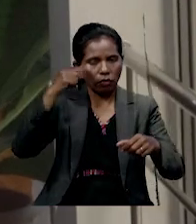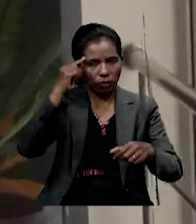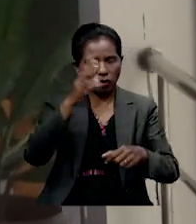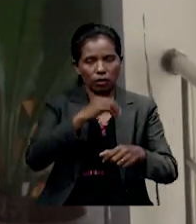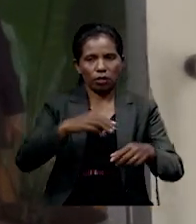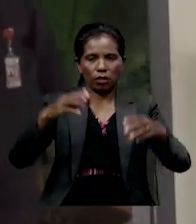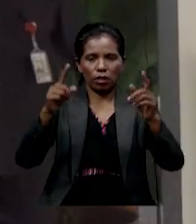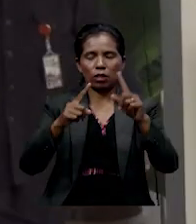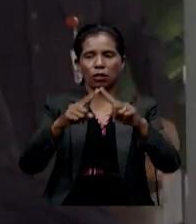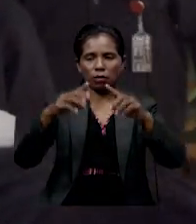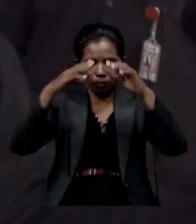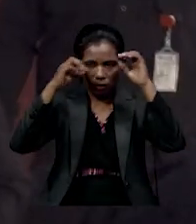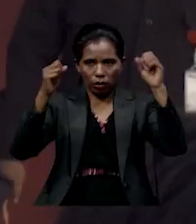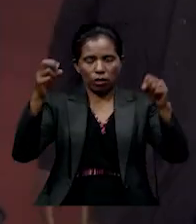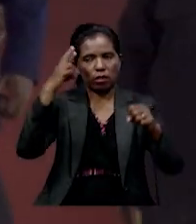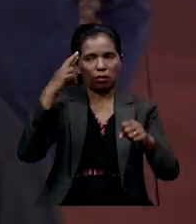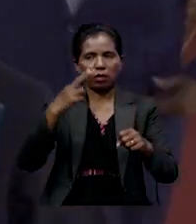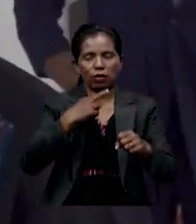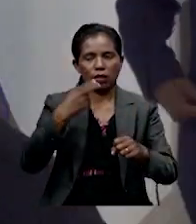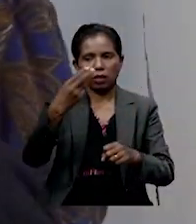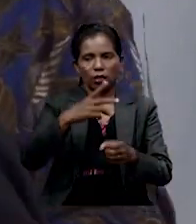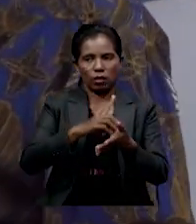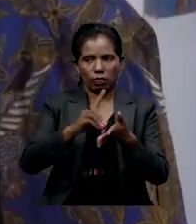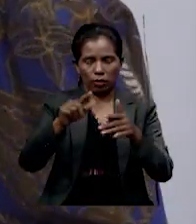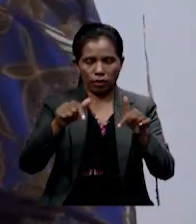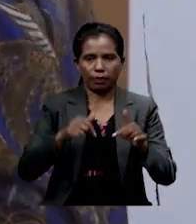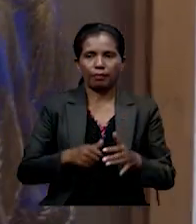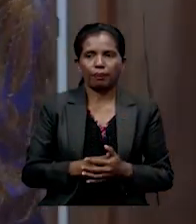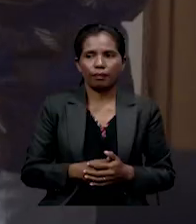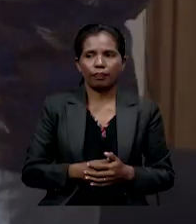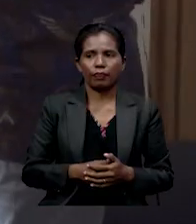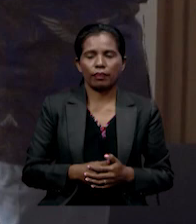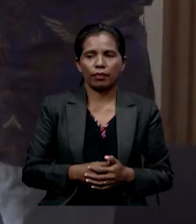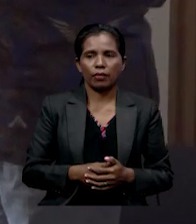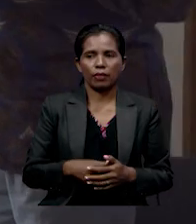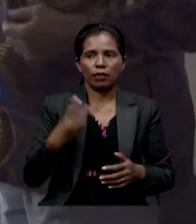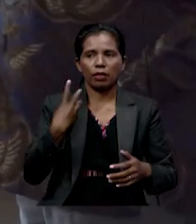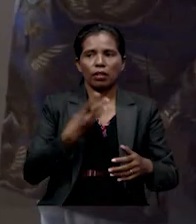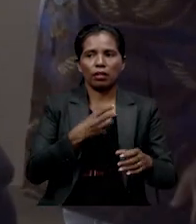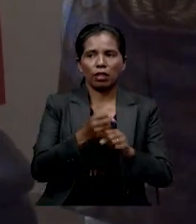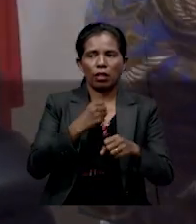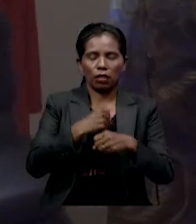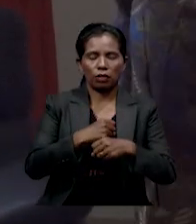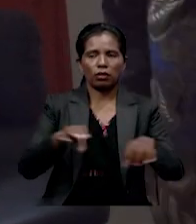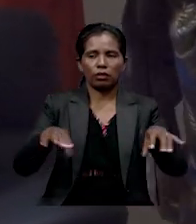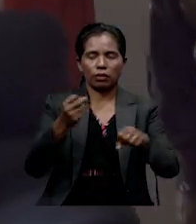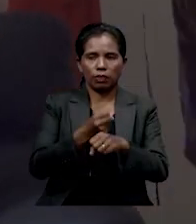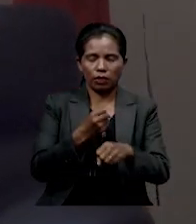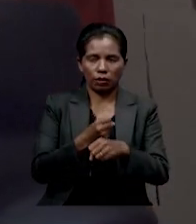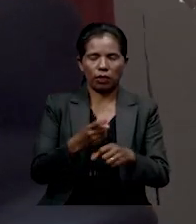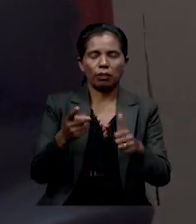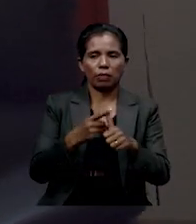ba presidente da república José Ramos Horta quinta semana ne. Ita halo esforço. Primeiro, a dia eu